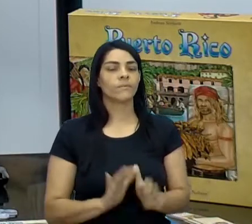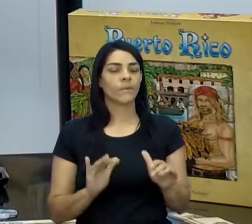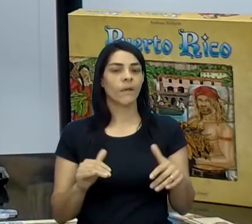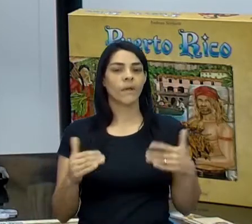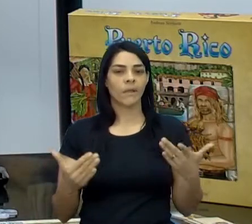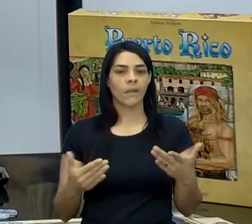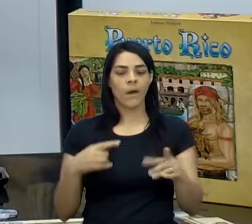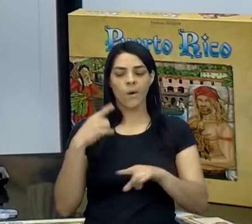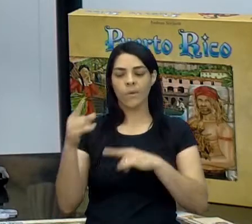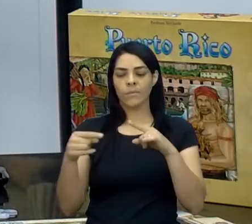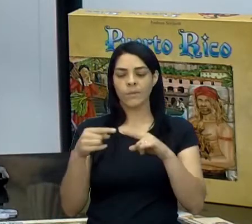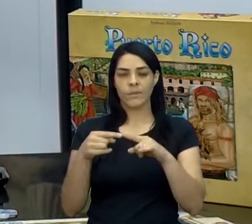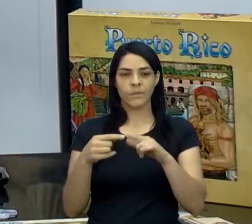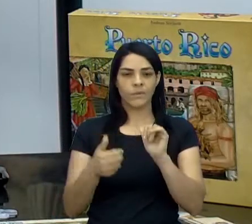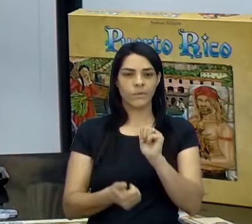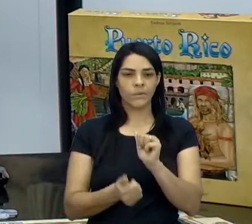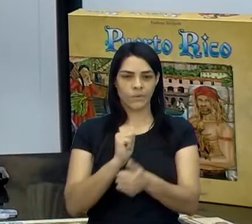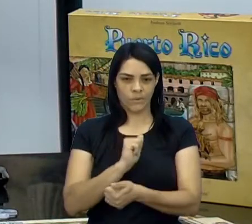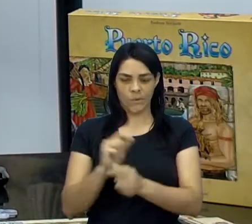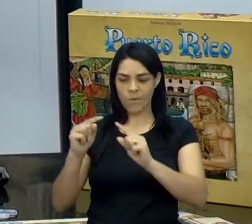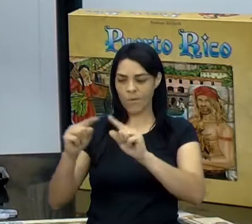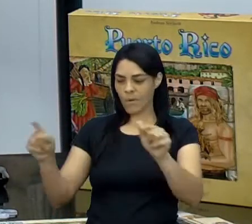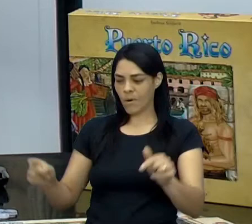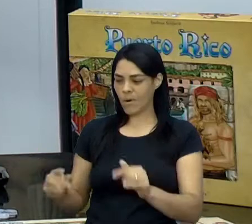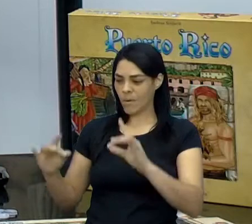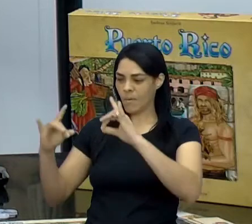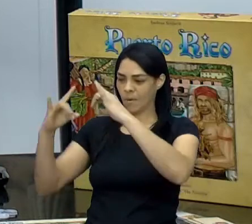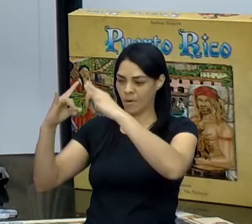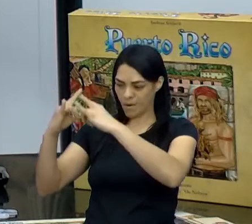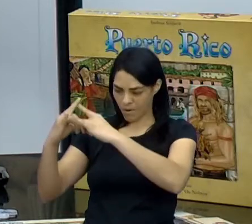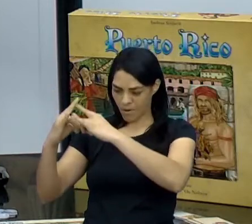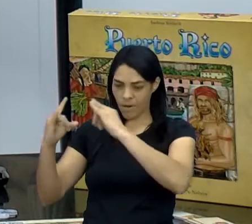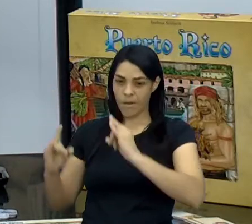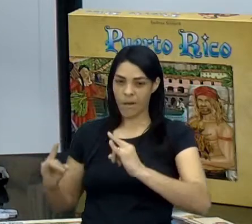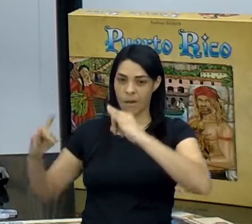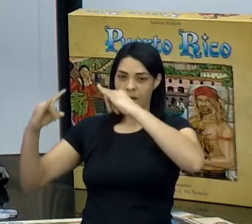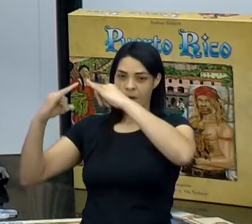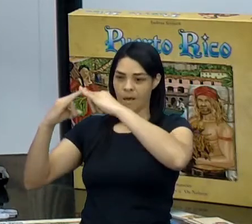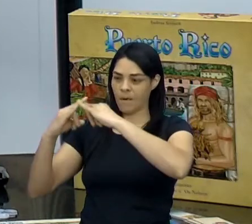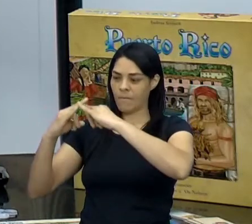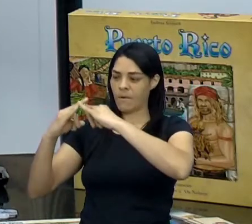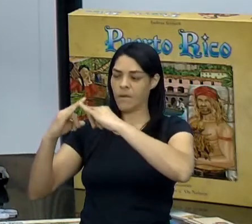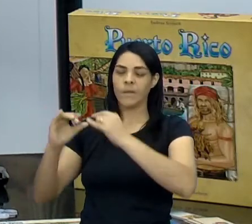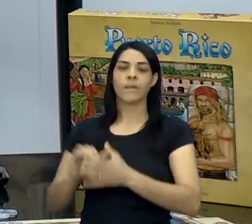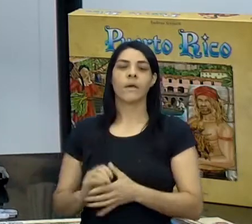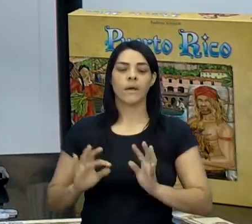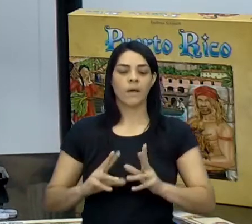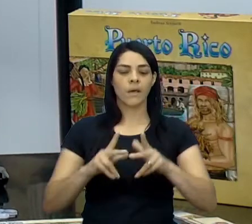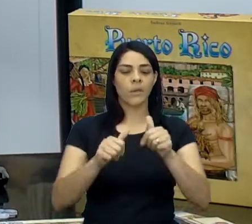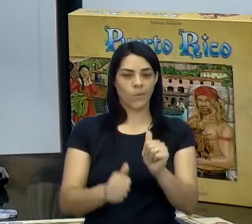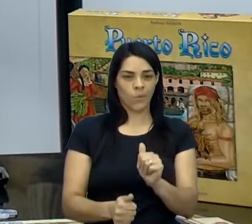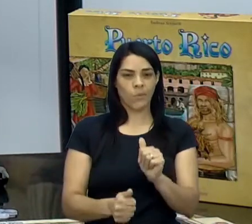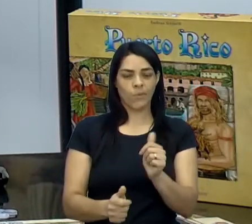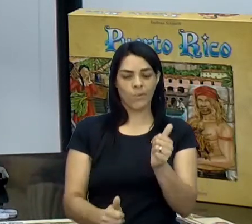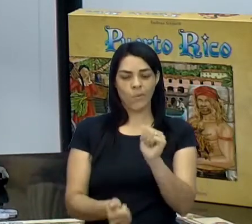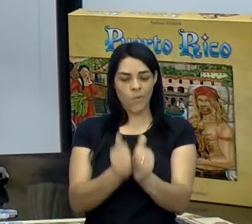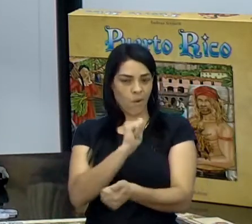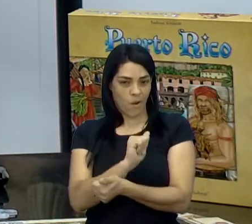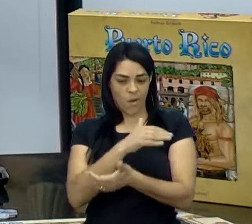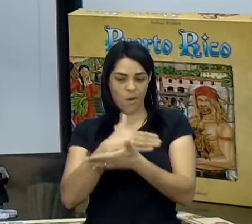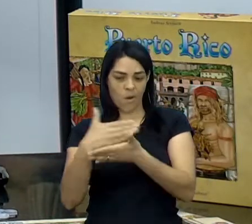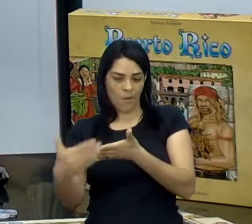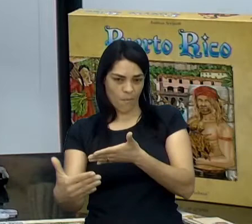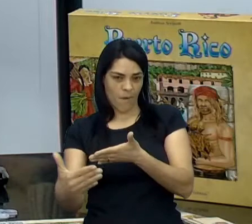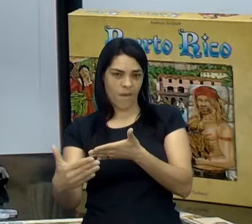Então, o objetivo do jogo. Uma cabana com 2 quartos, no qual moram 2 membros da família. Isso é tudo que os jogadores têm ao iniciar a partida. Os